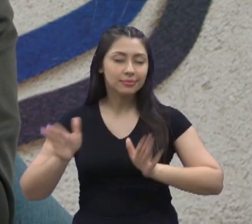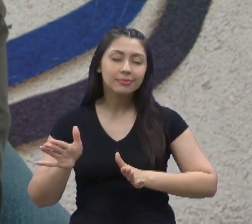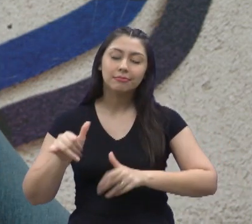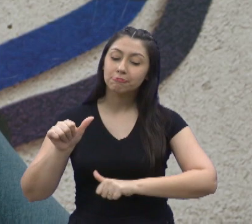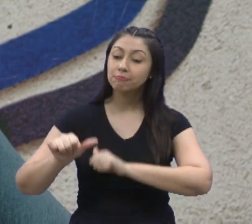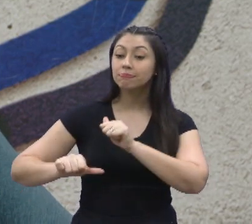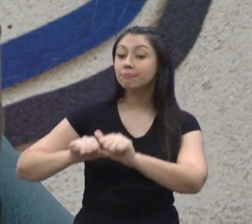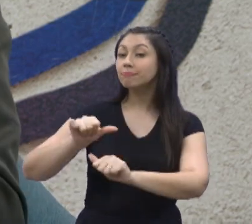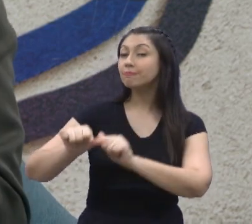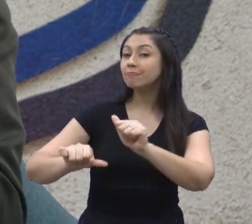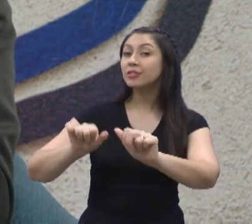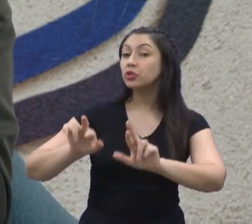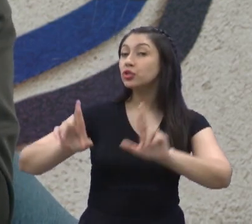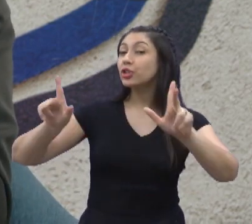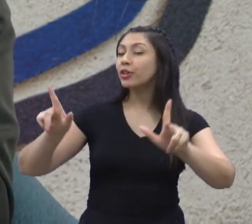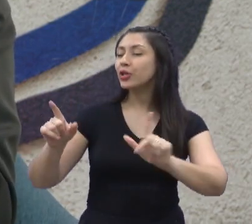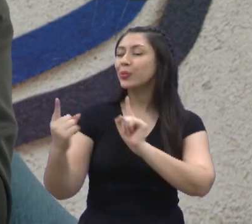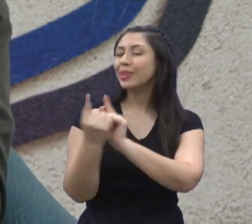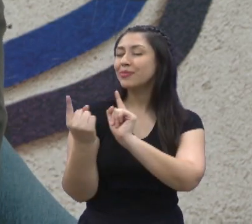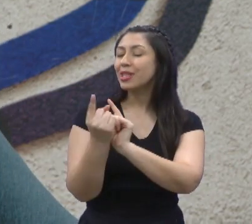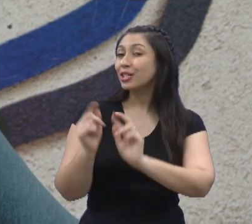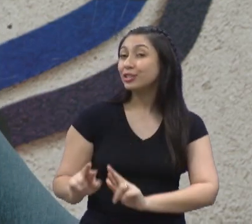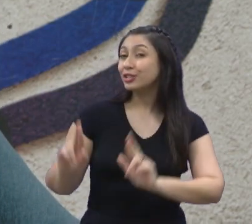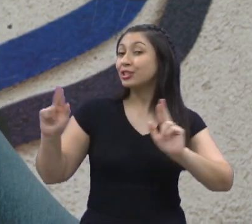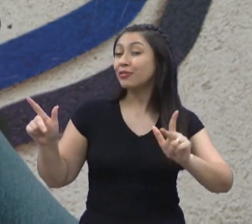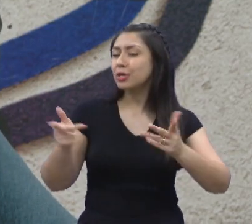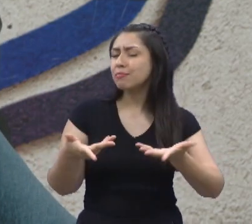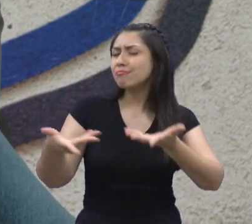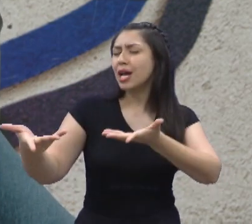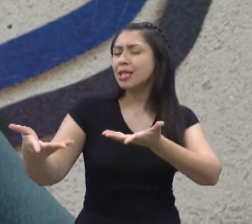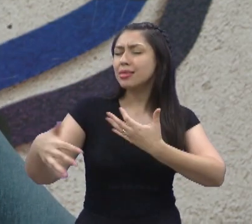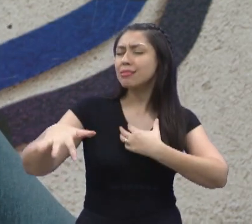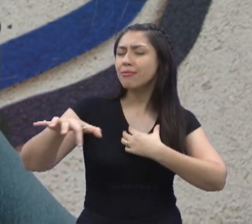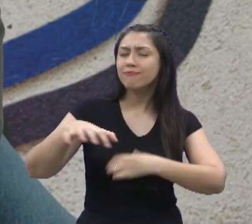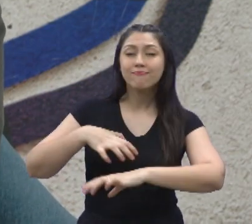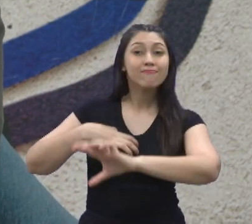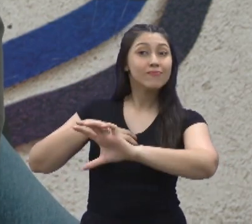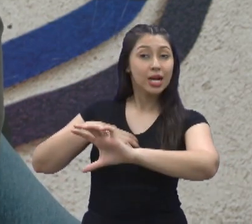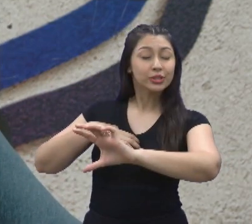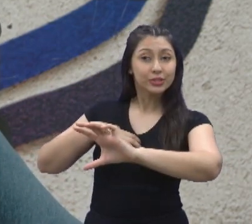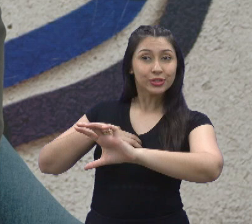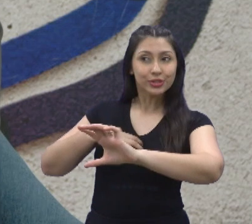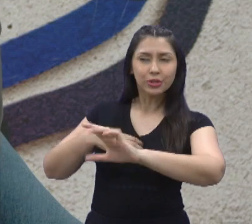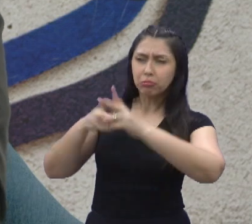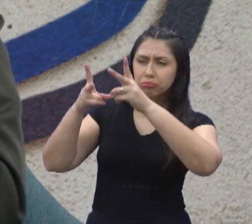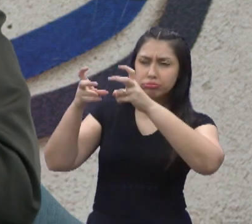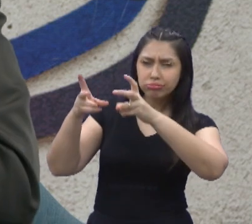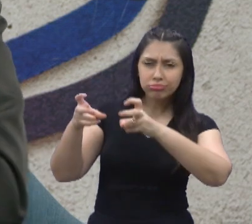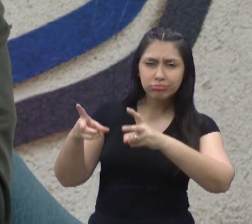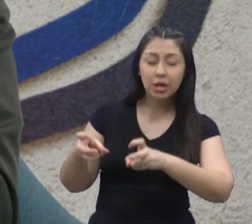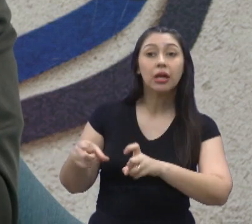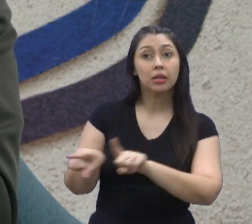o diferencial do atendimento, é o diferencial da entrega, da empatia, do ouvir, né? Hoje uma característica muito